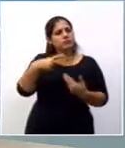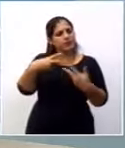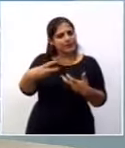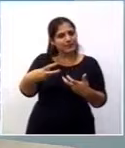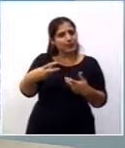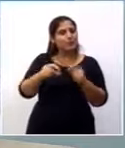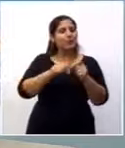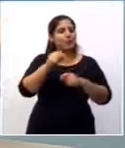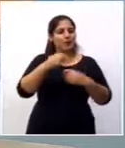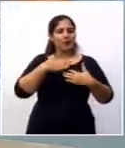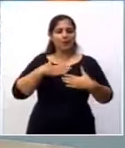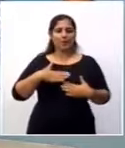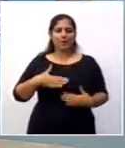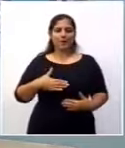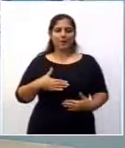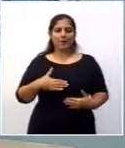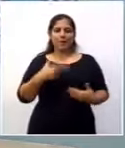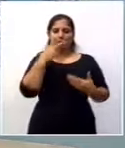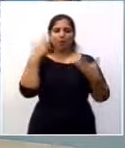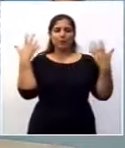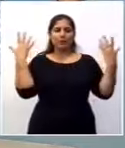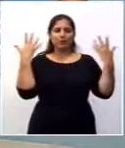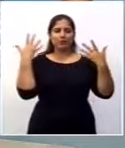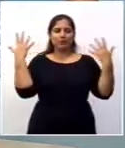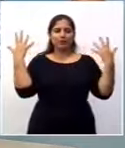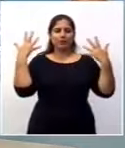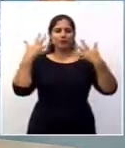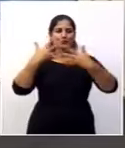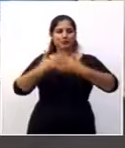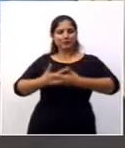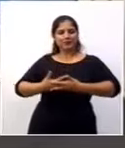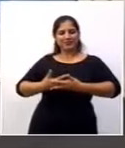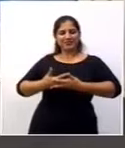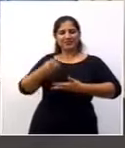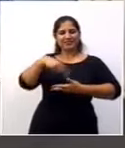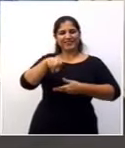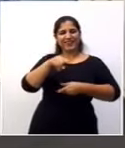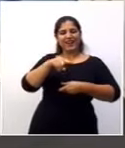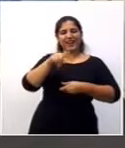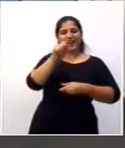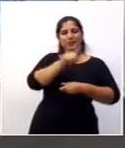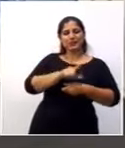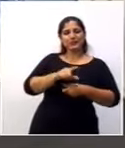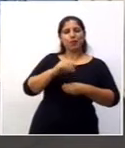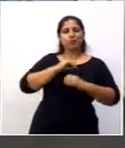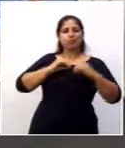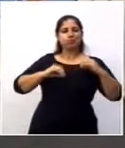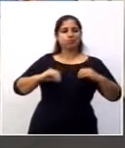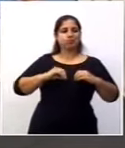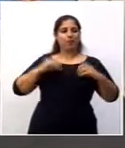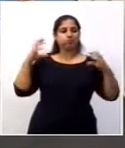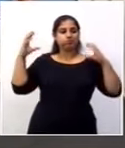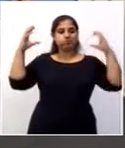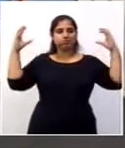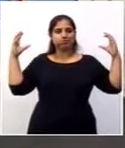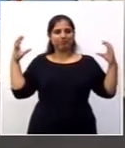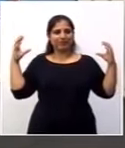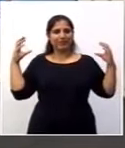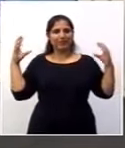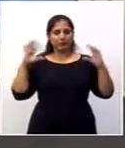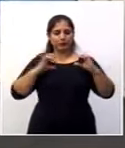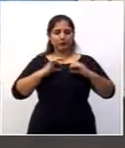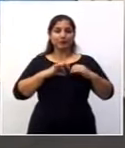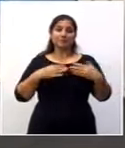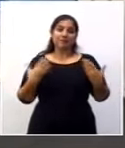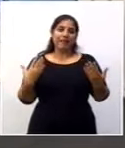mas eu vim com uma roupa aqui para camuflar, com o fundo, professor. Vim de azul e de bolinha, ó. Tinha que ser bolinha maior, assim. Tinha que ser uma bolinha